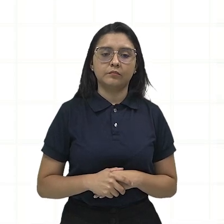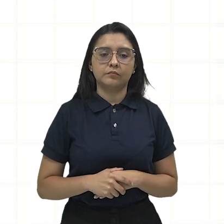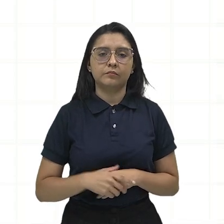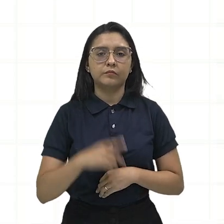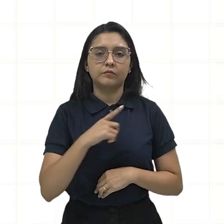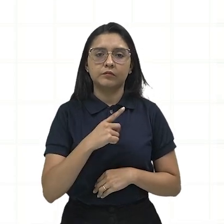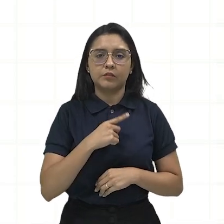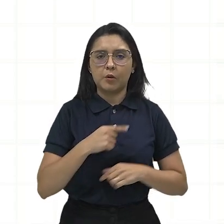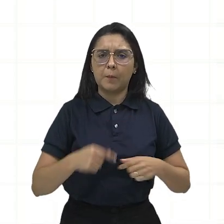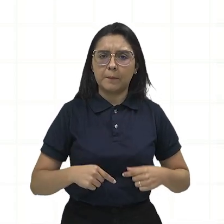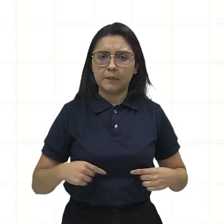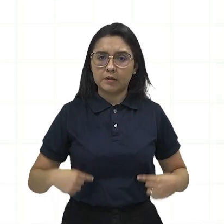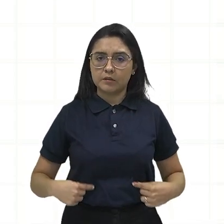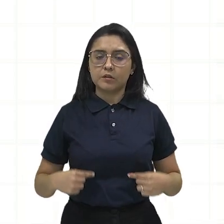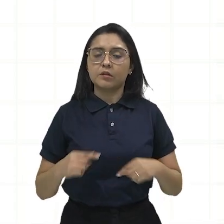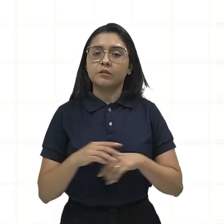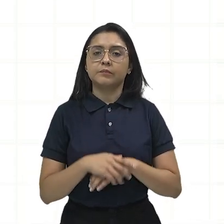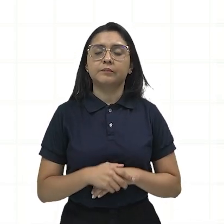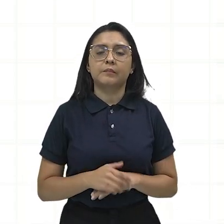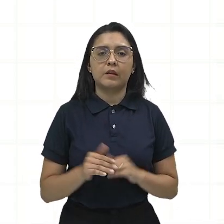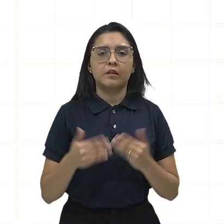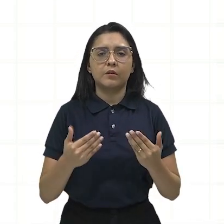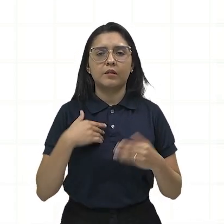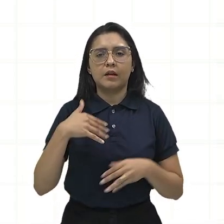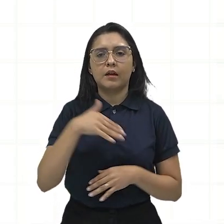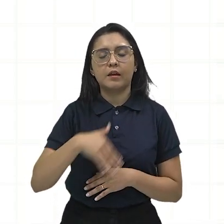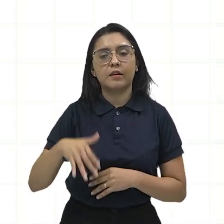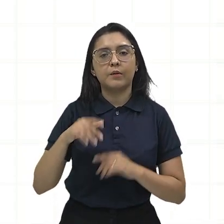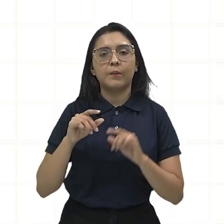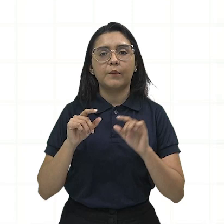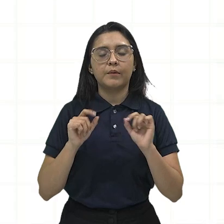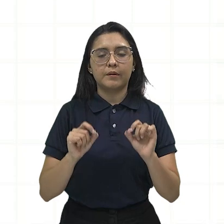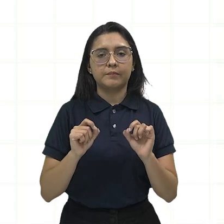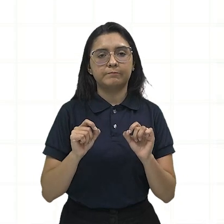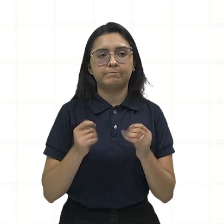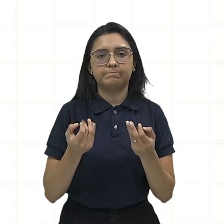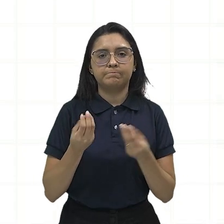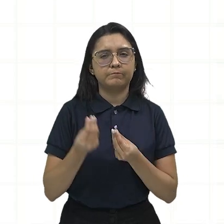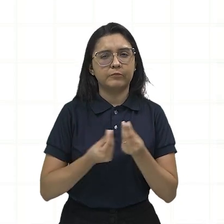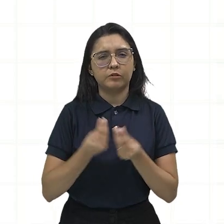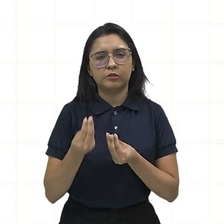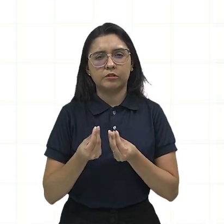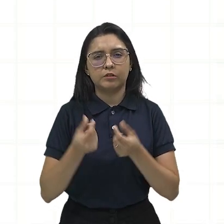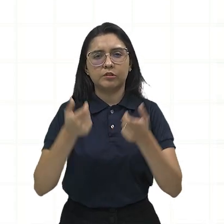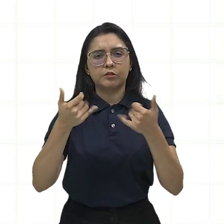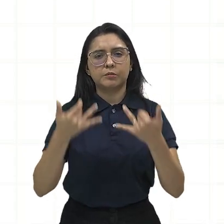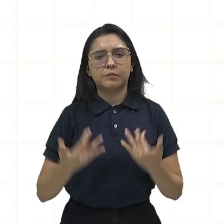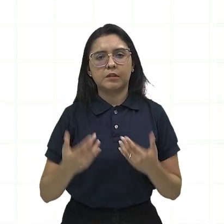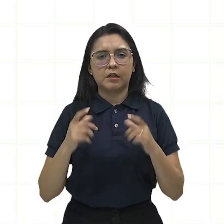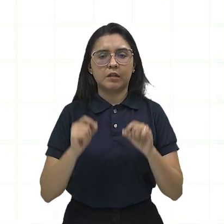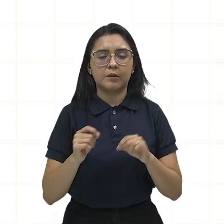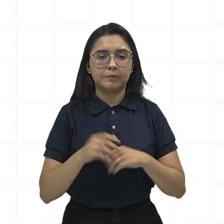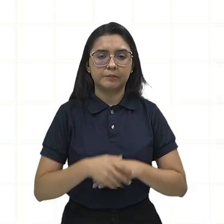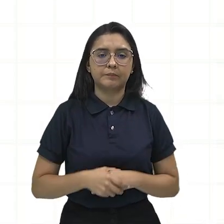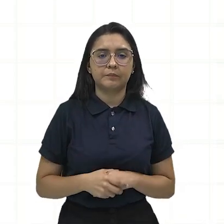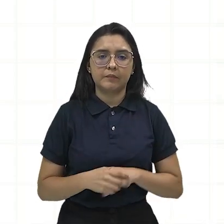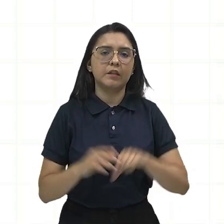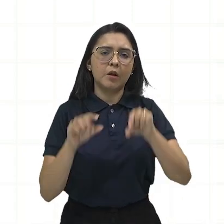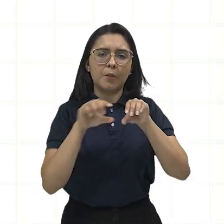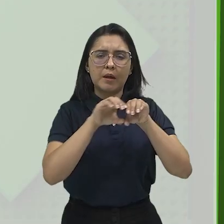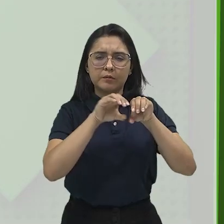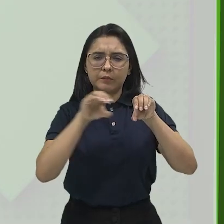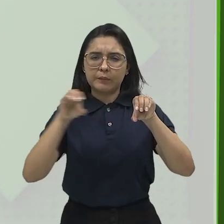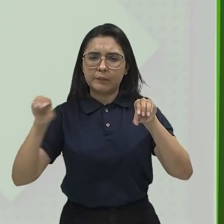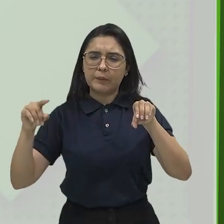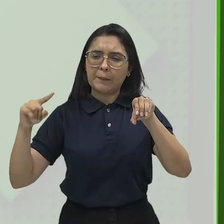via. Em termos anatômicos, seria como é que eu posso dizer, uma via cilíndrica, né, fechada.